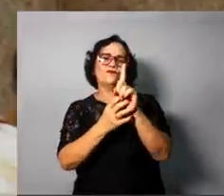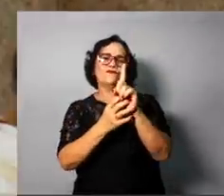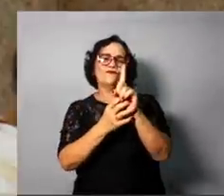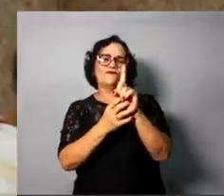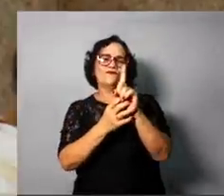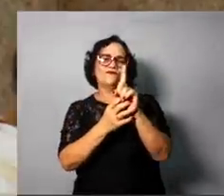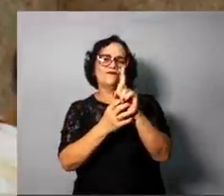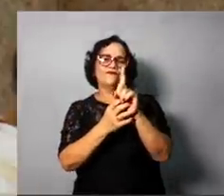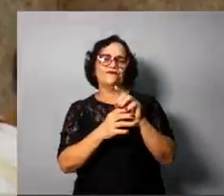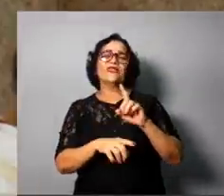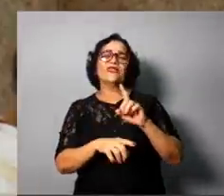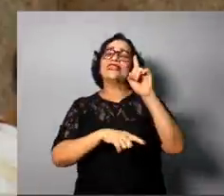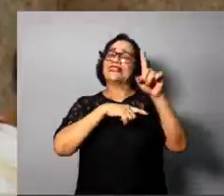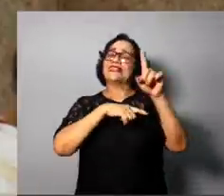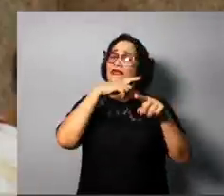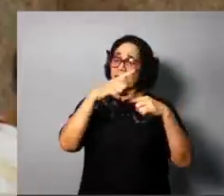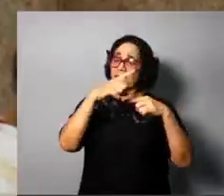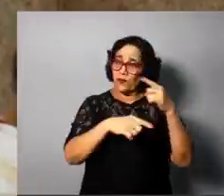Depois das bodas,